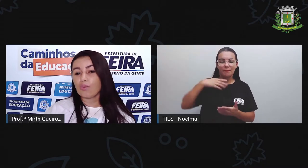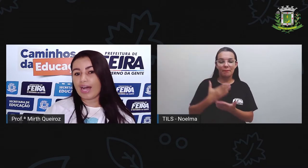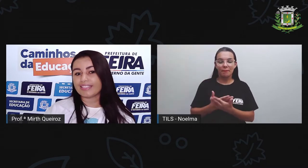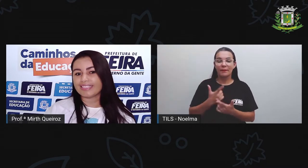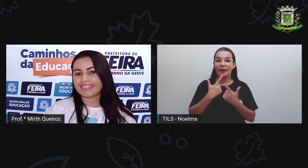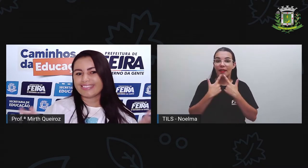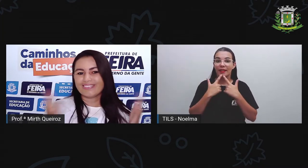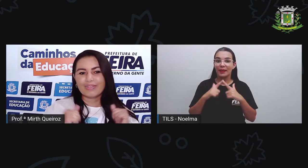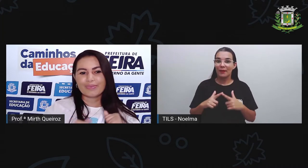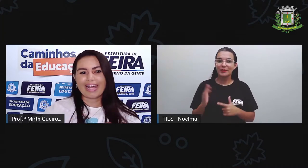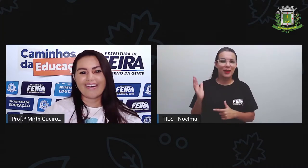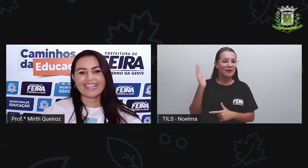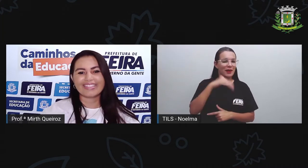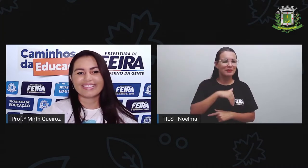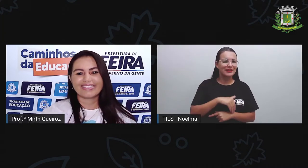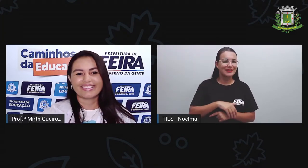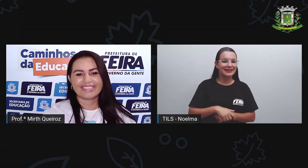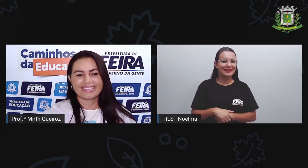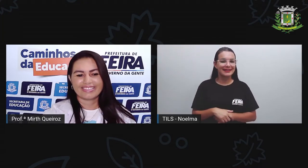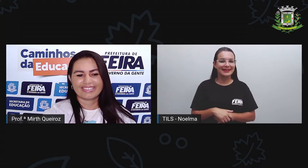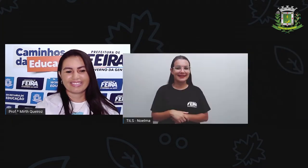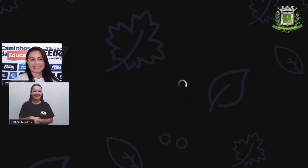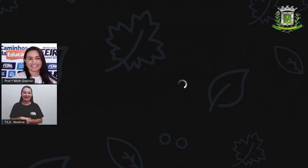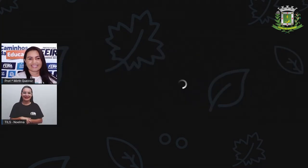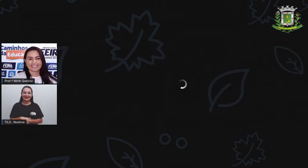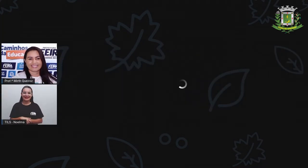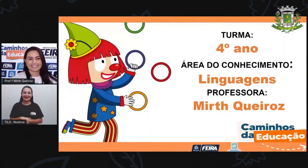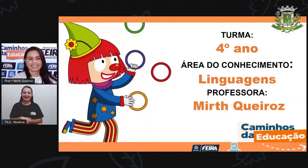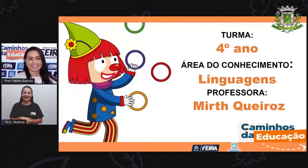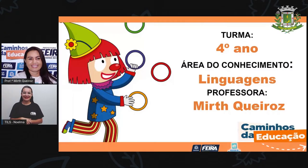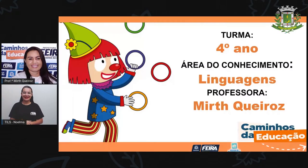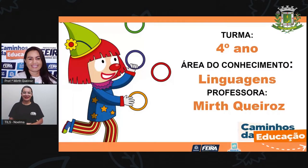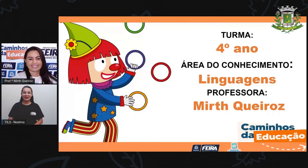de linguagens. Vamos para a aula?